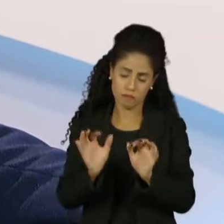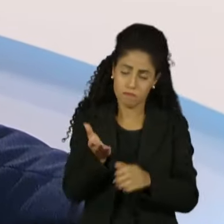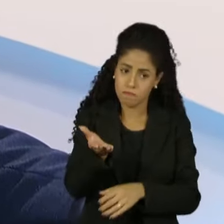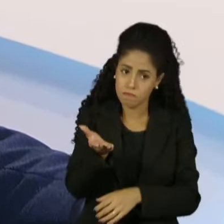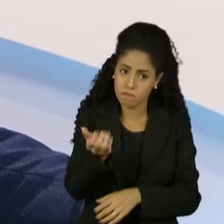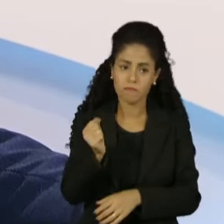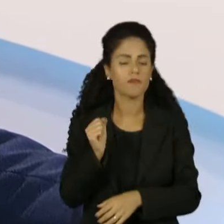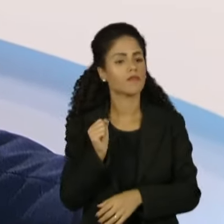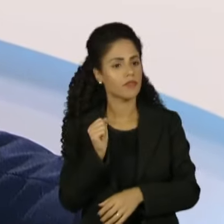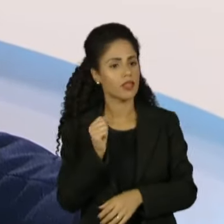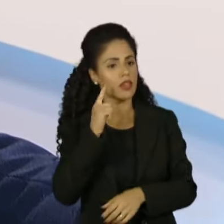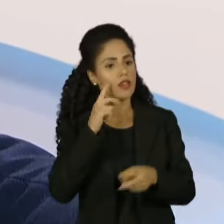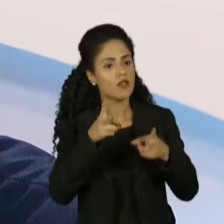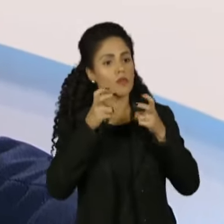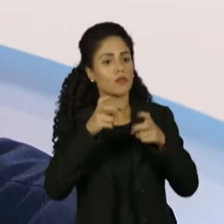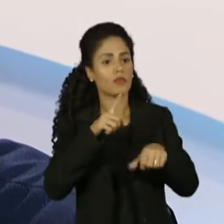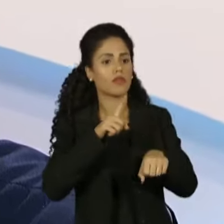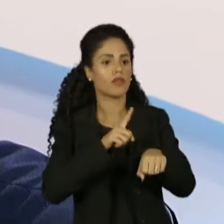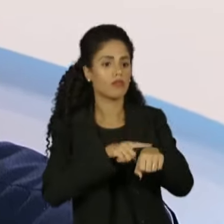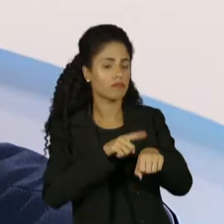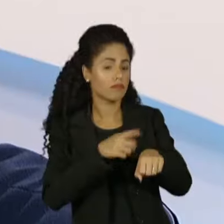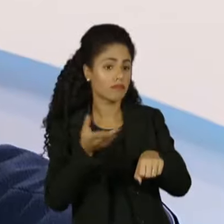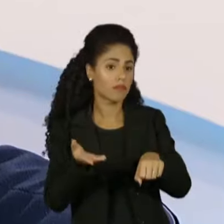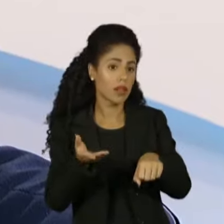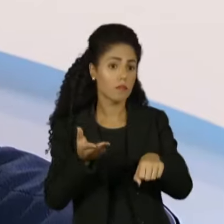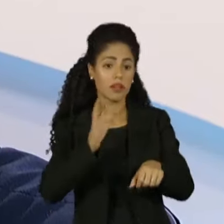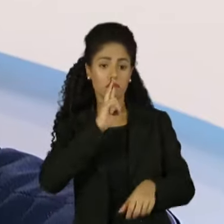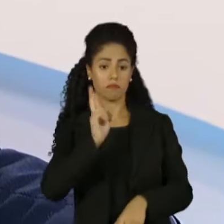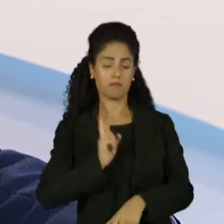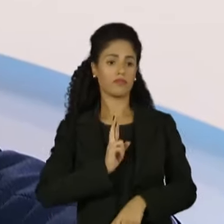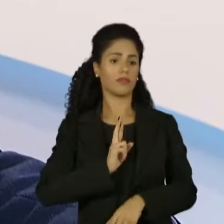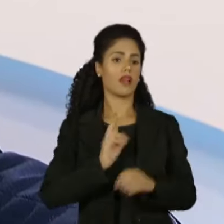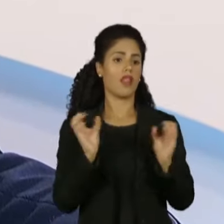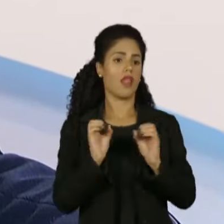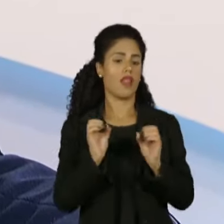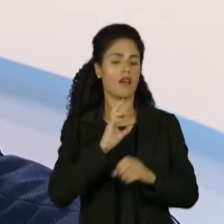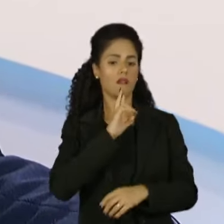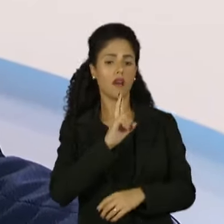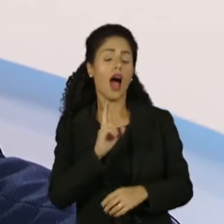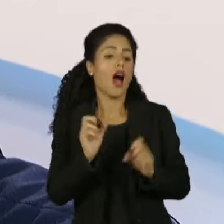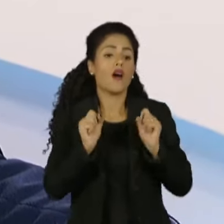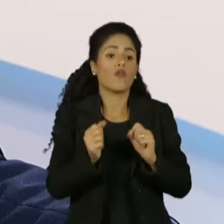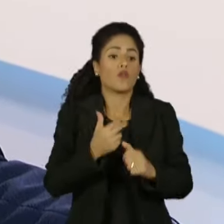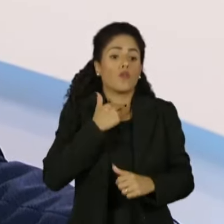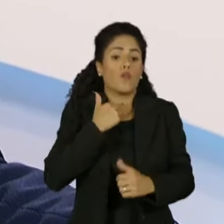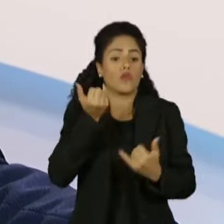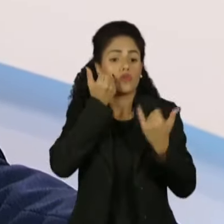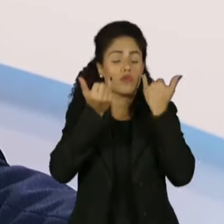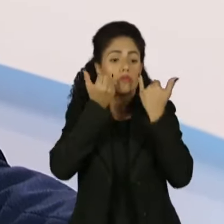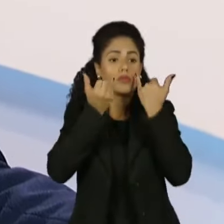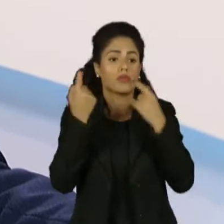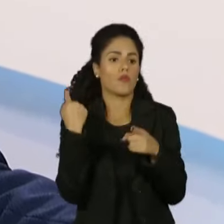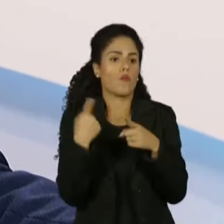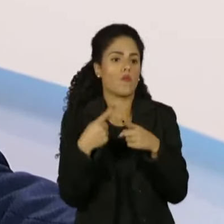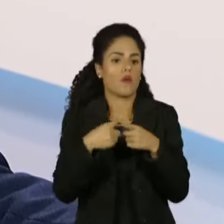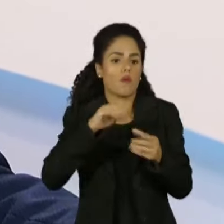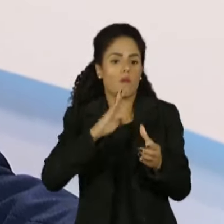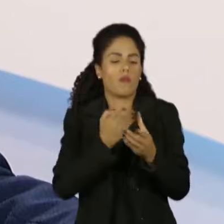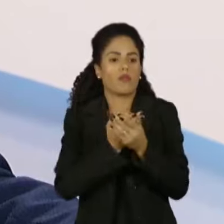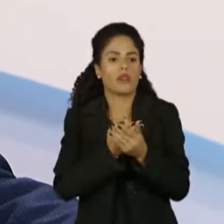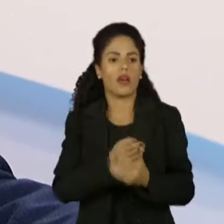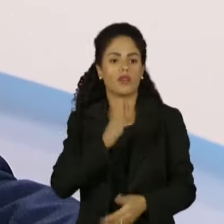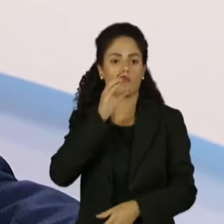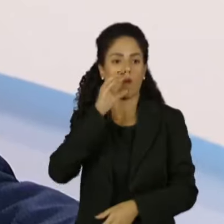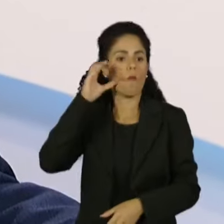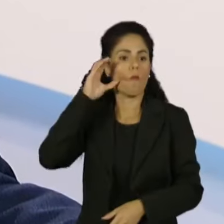E esses órgãos simplesmente não informaram ao Senado. Disseram que não podia informar porque havia um processo